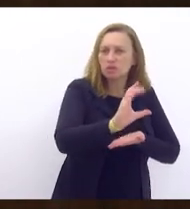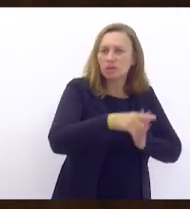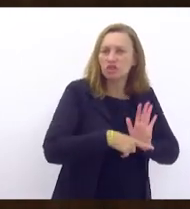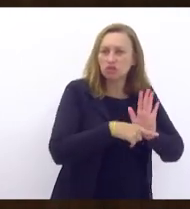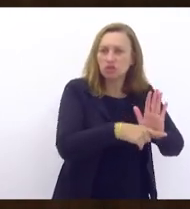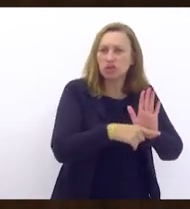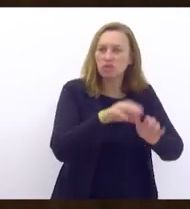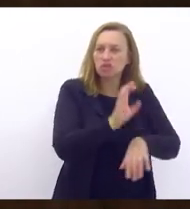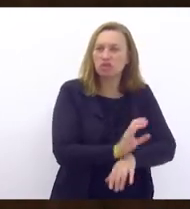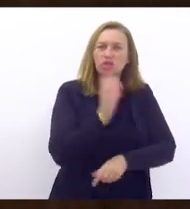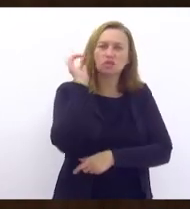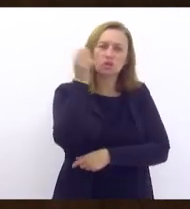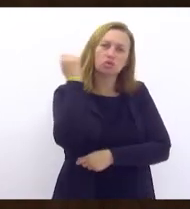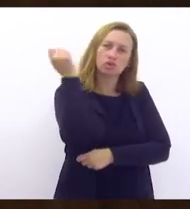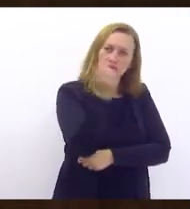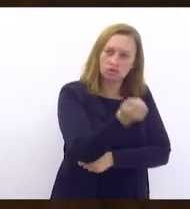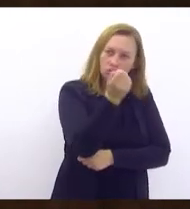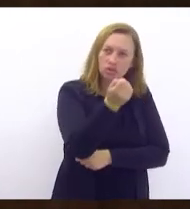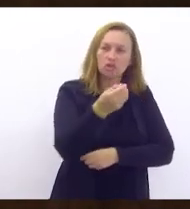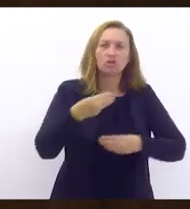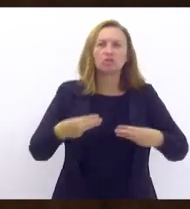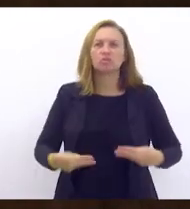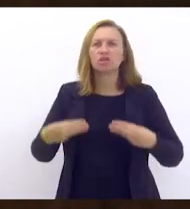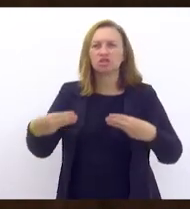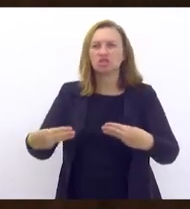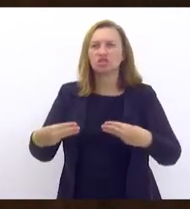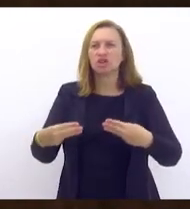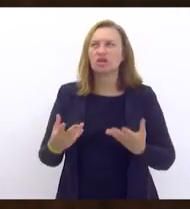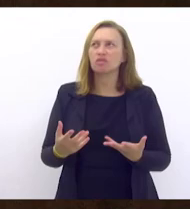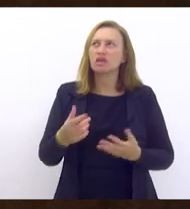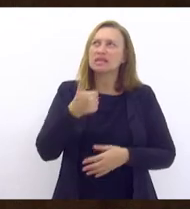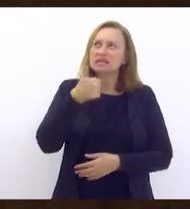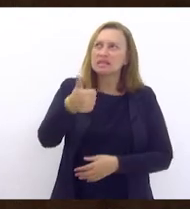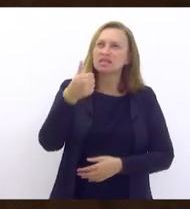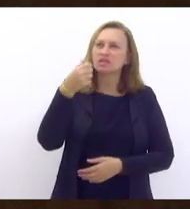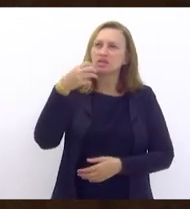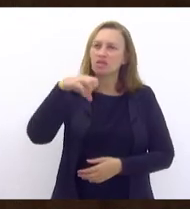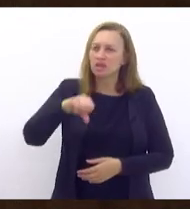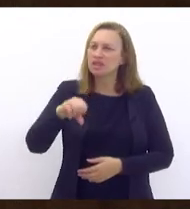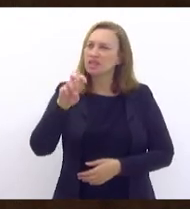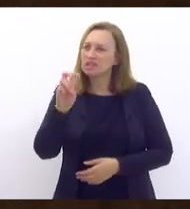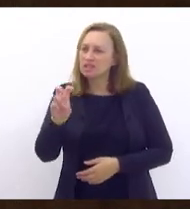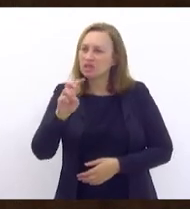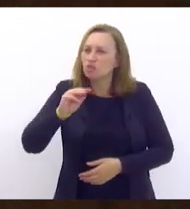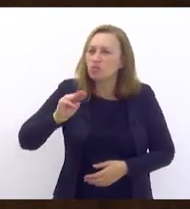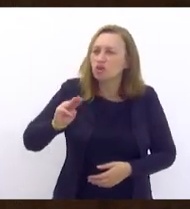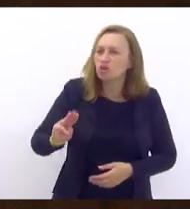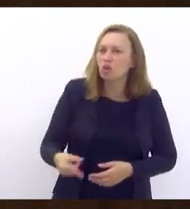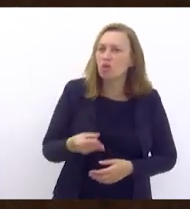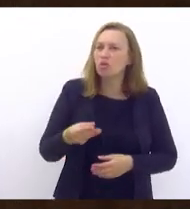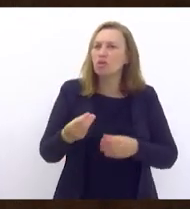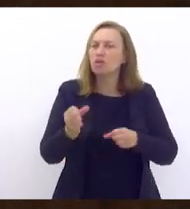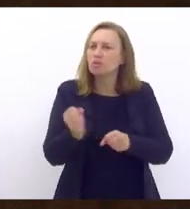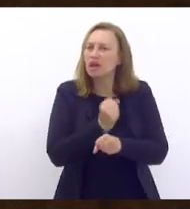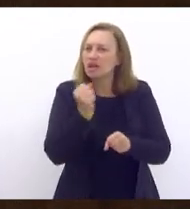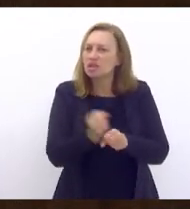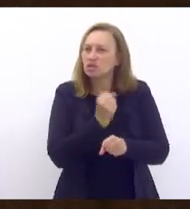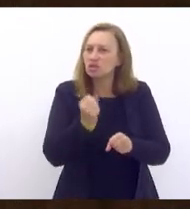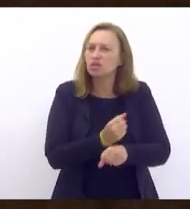Sul. Do Ministério das Cidades foram 195 milhões para a construção de